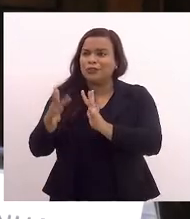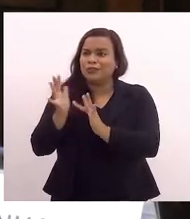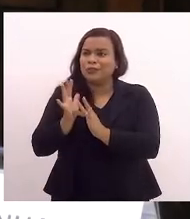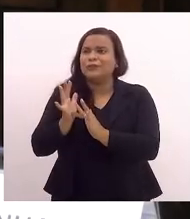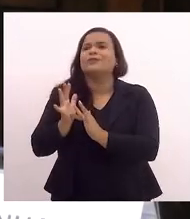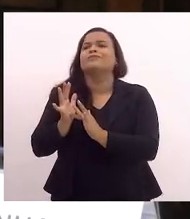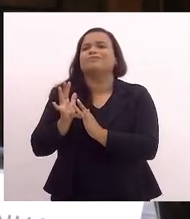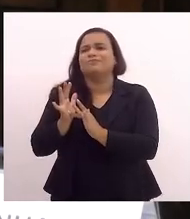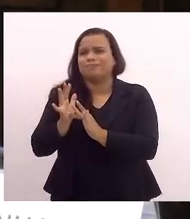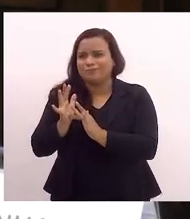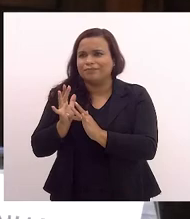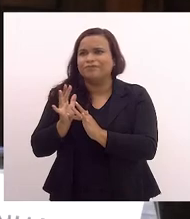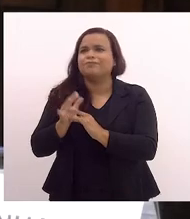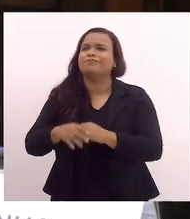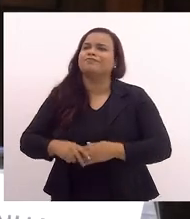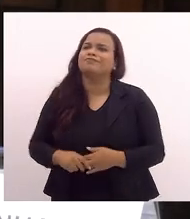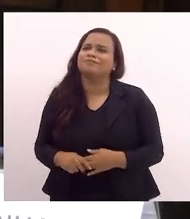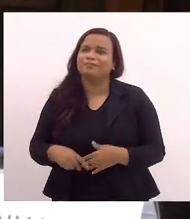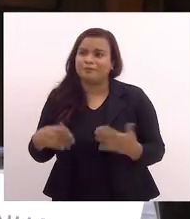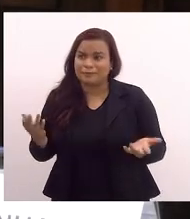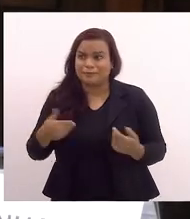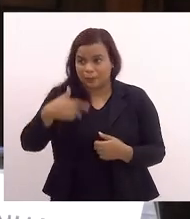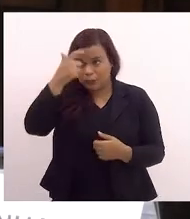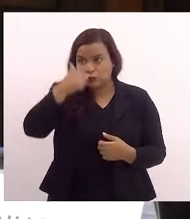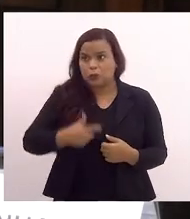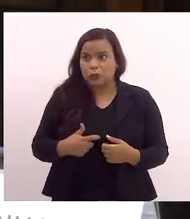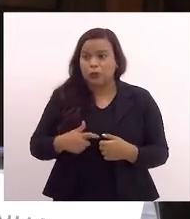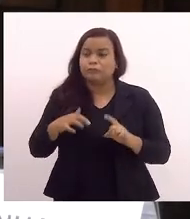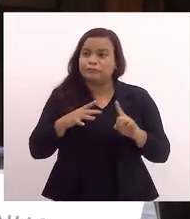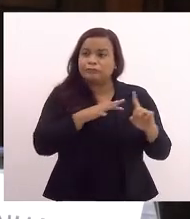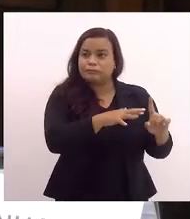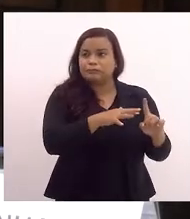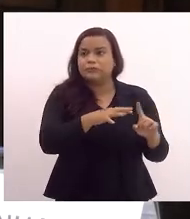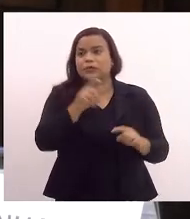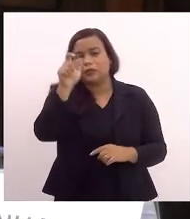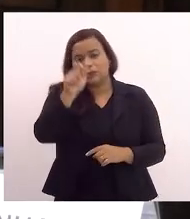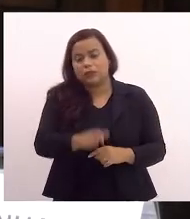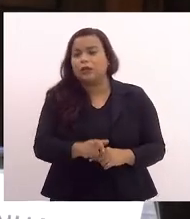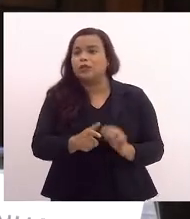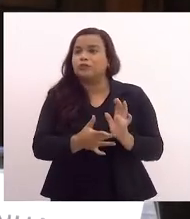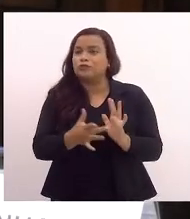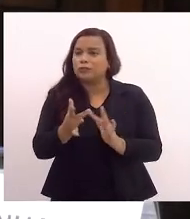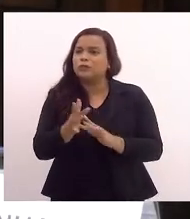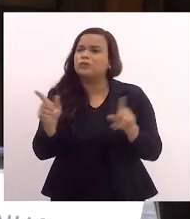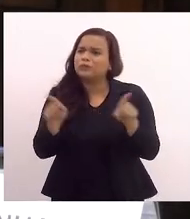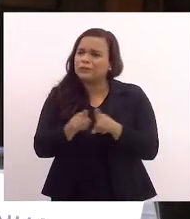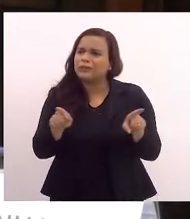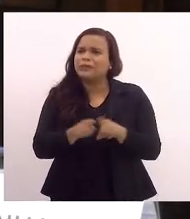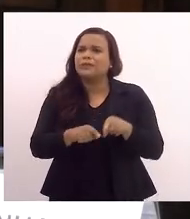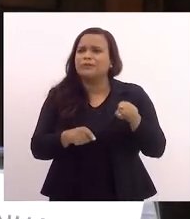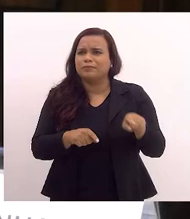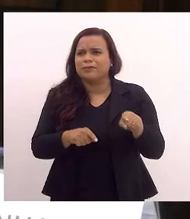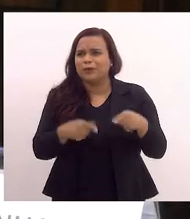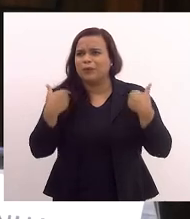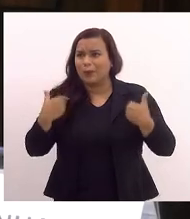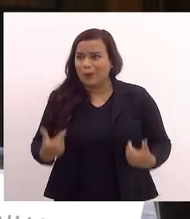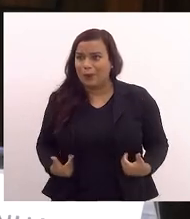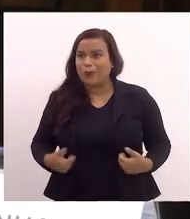Nazaré. Então, eu sou discípulo de alguém que também teve o corpo selecionado para a